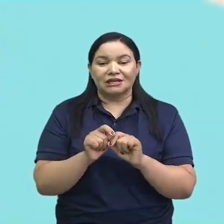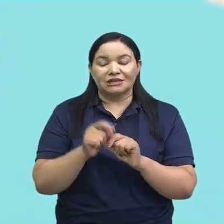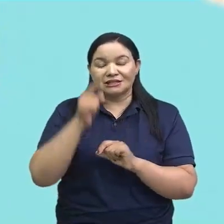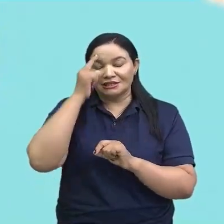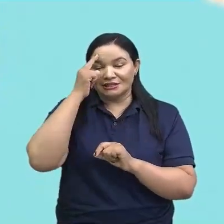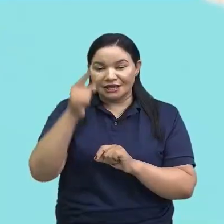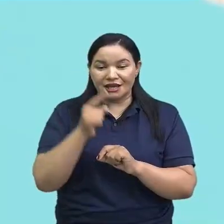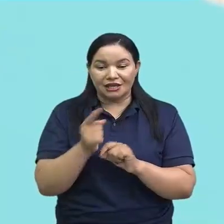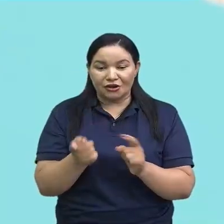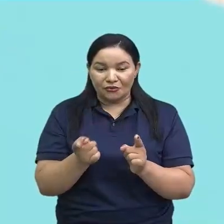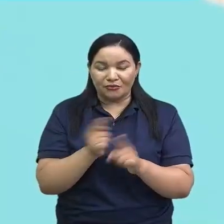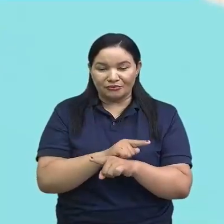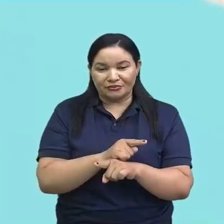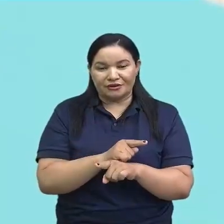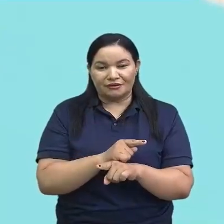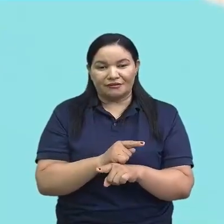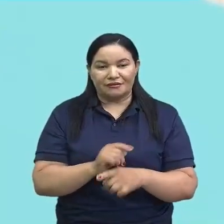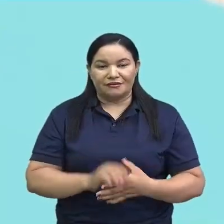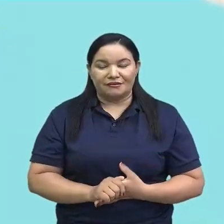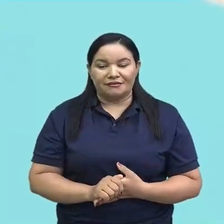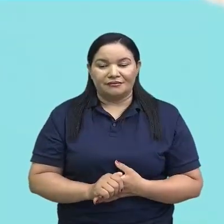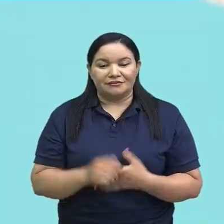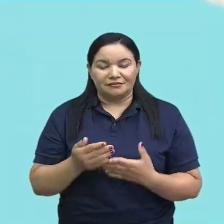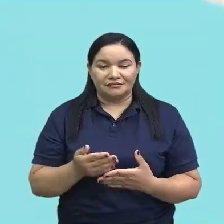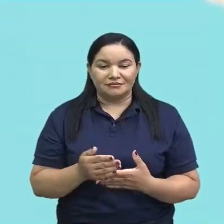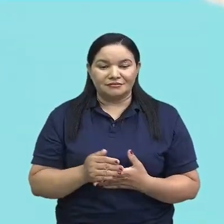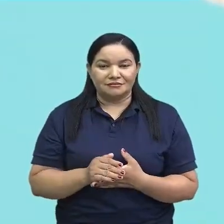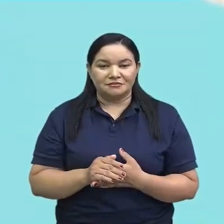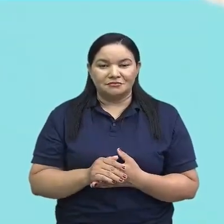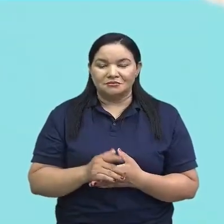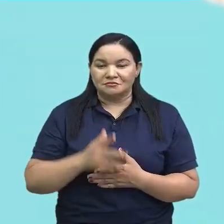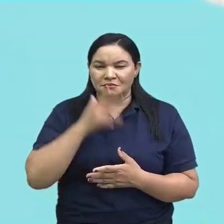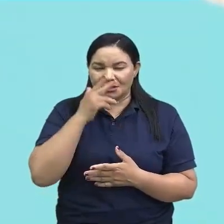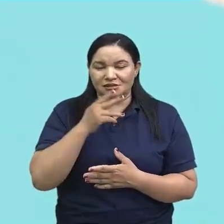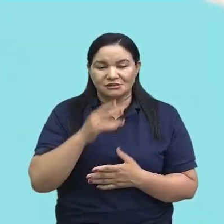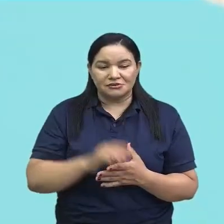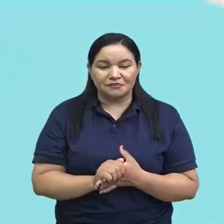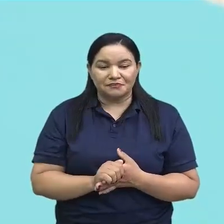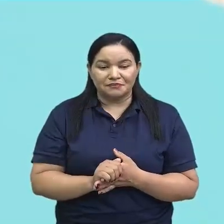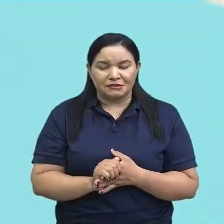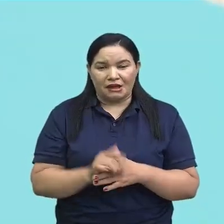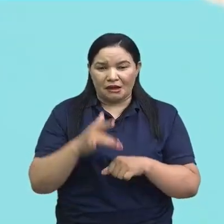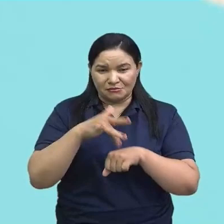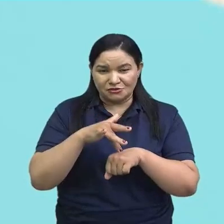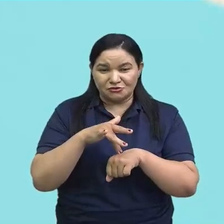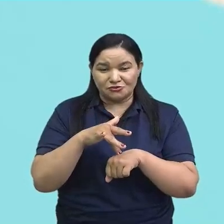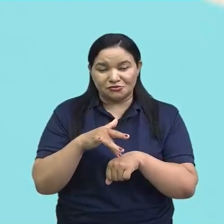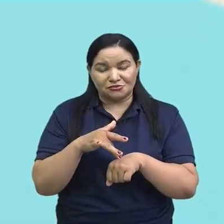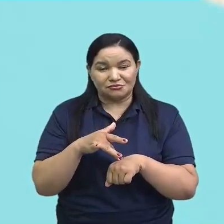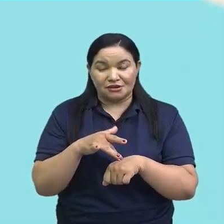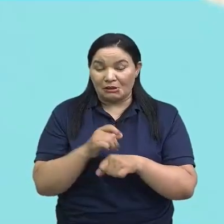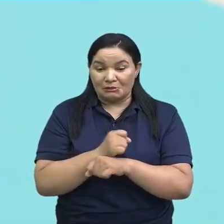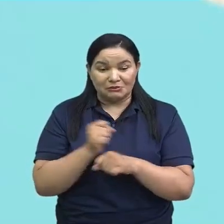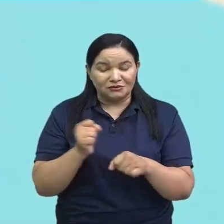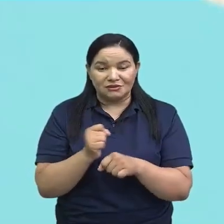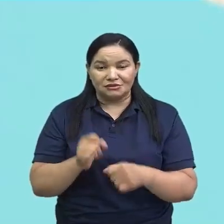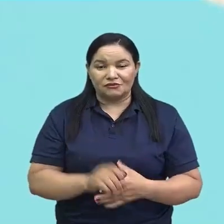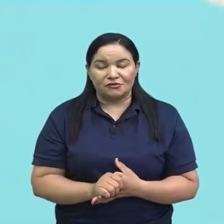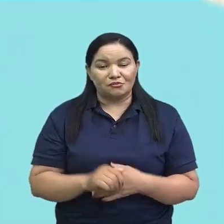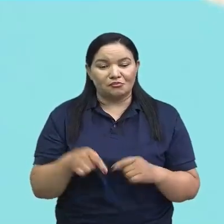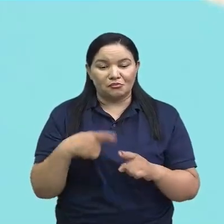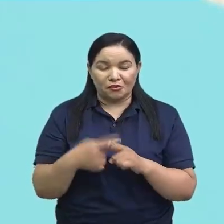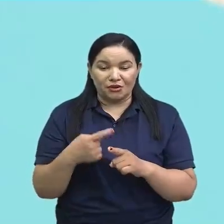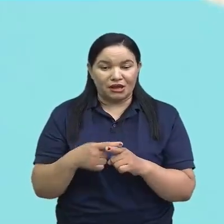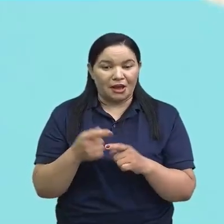uma ideia que tende para o absurdo, para algo que não é possível. E aí, quando a gente pensa nessa ideia